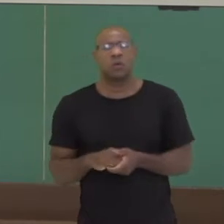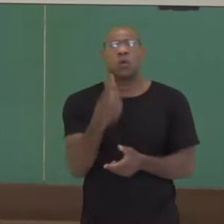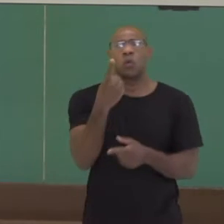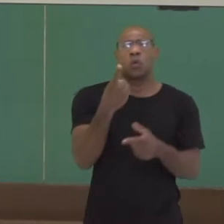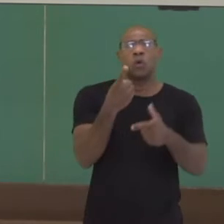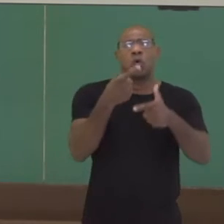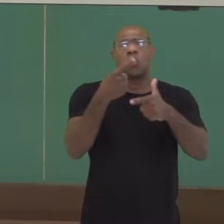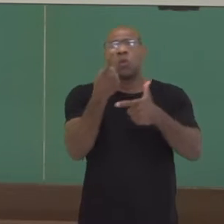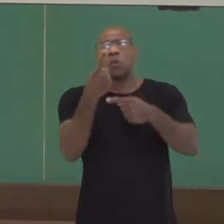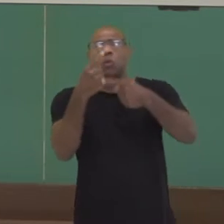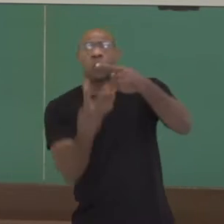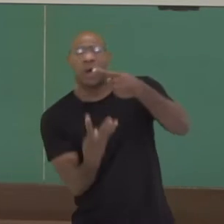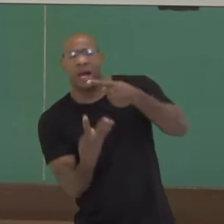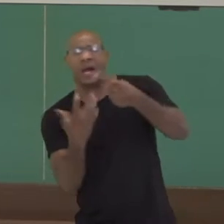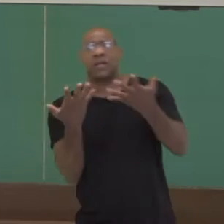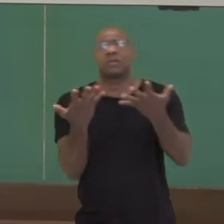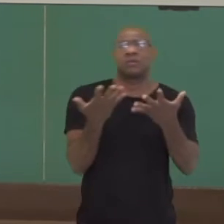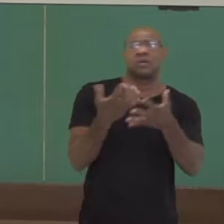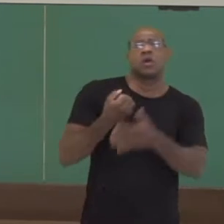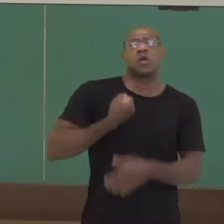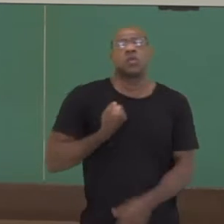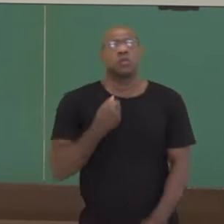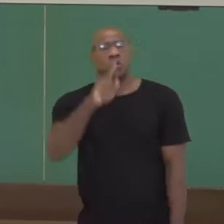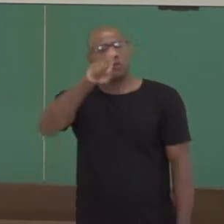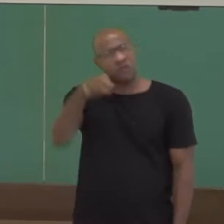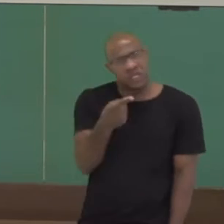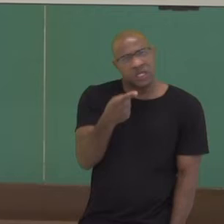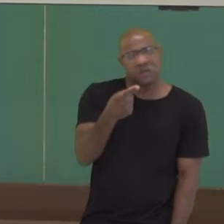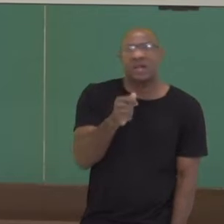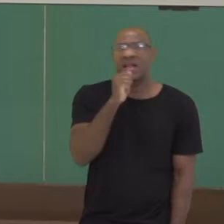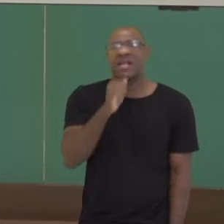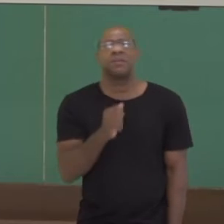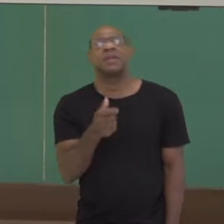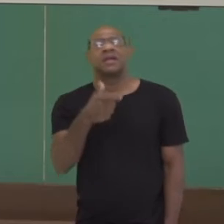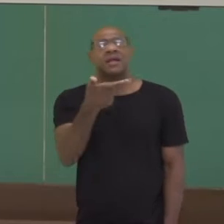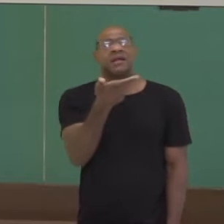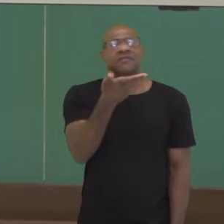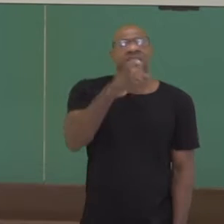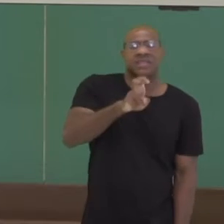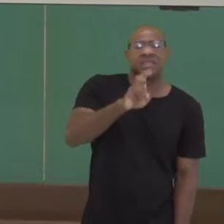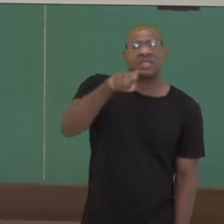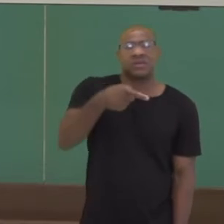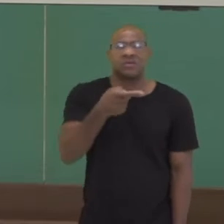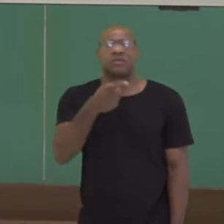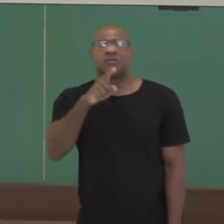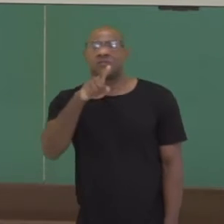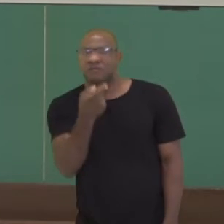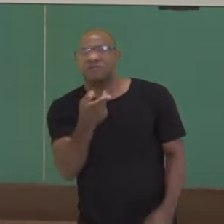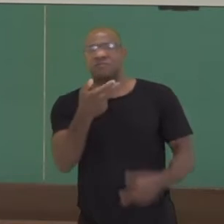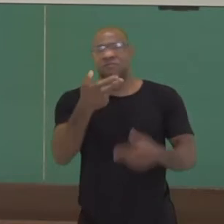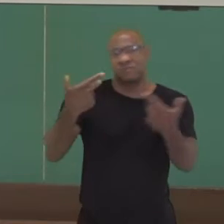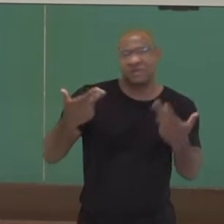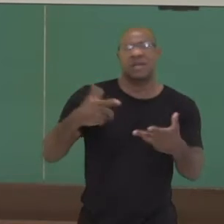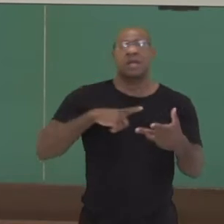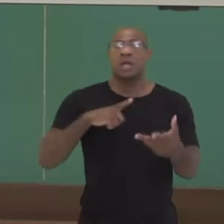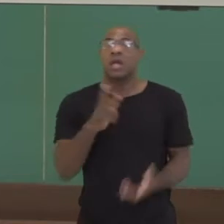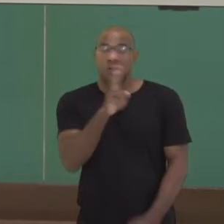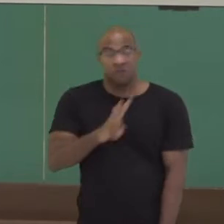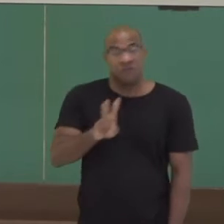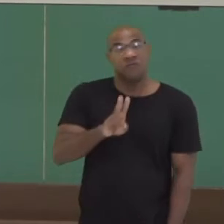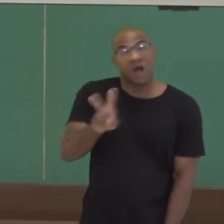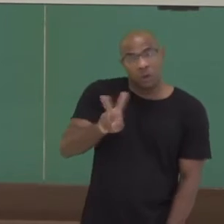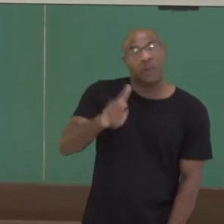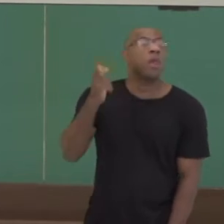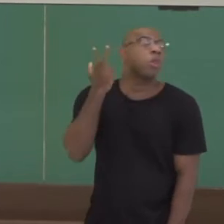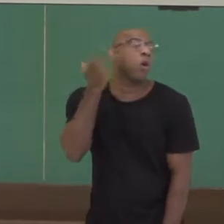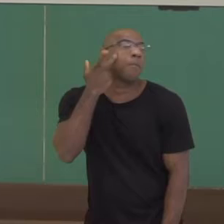ou números decimais como, por exemplo, 25 centésimos? Então, esses valores eles são bem